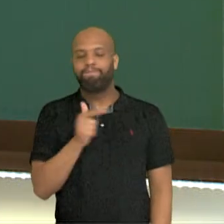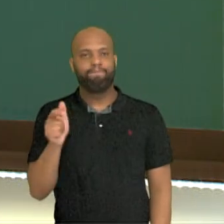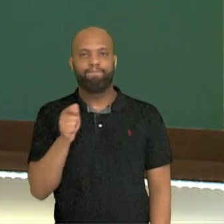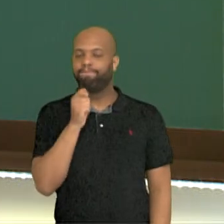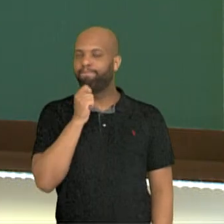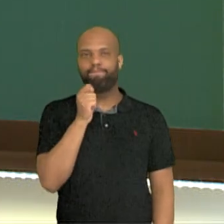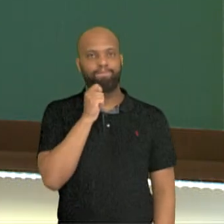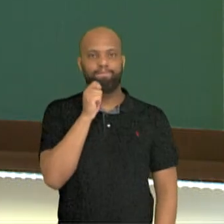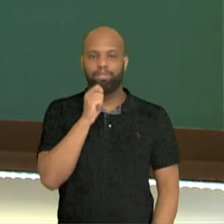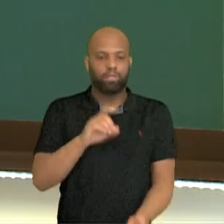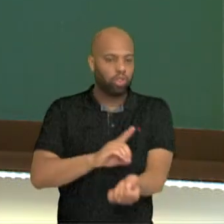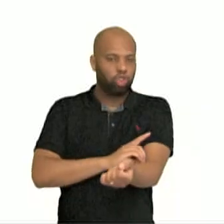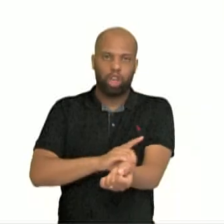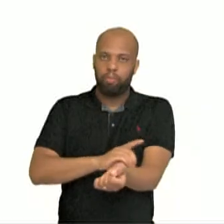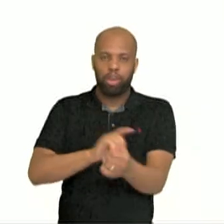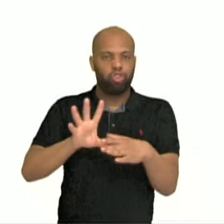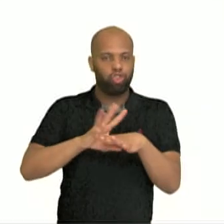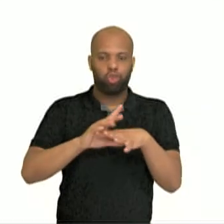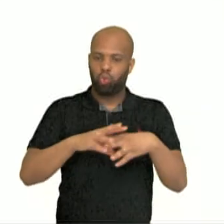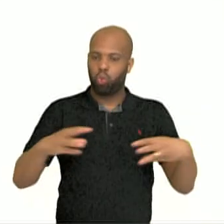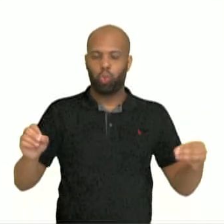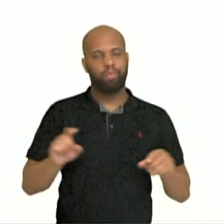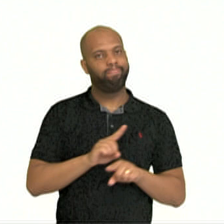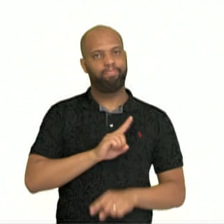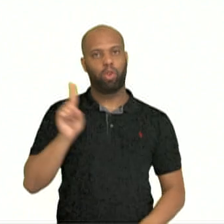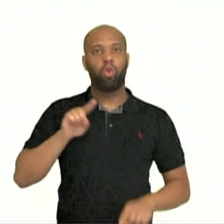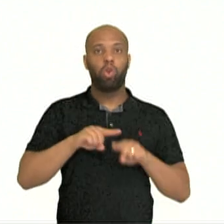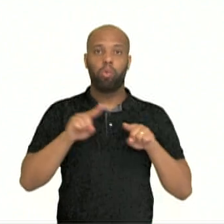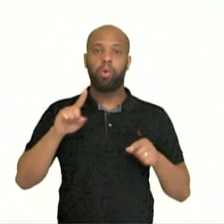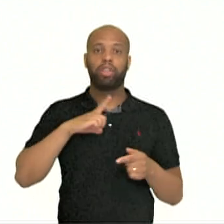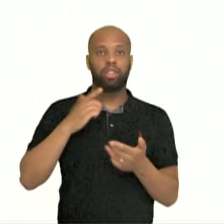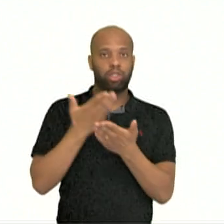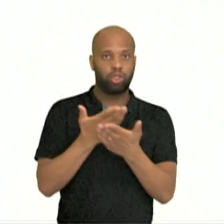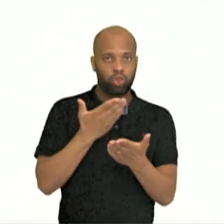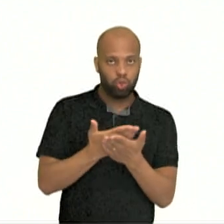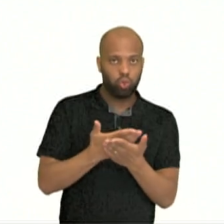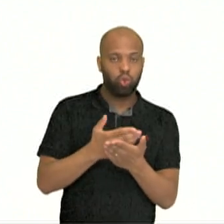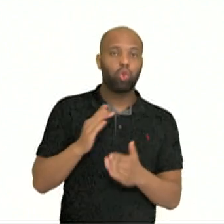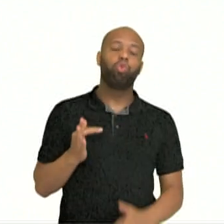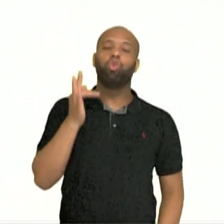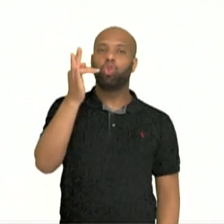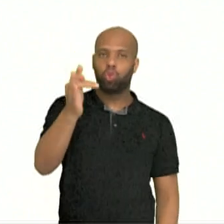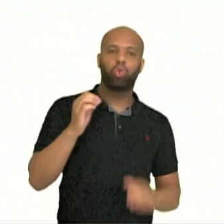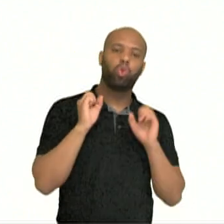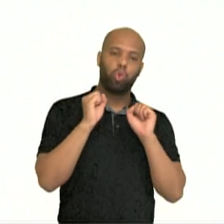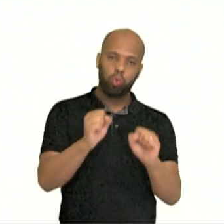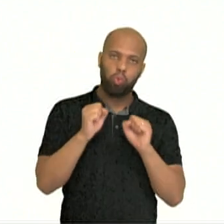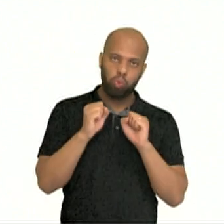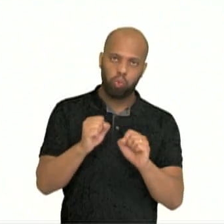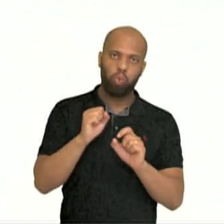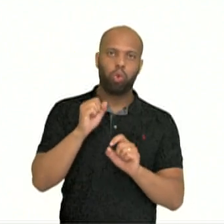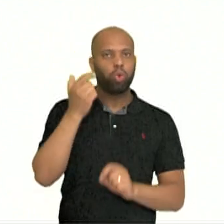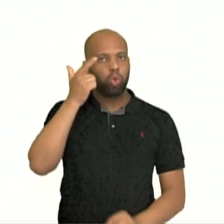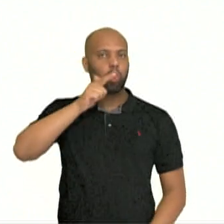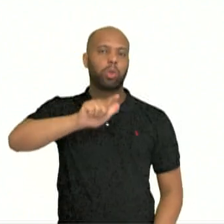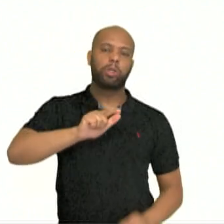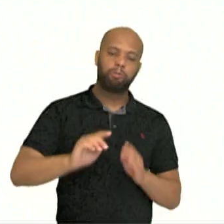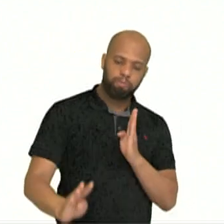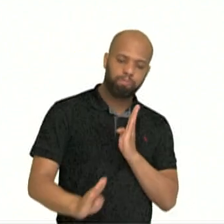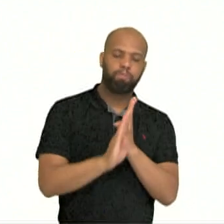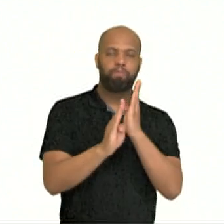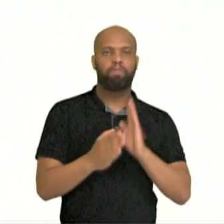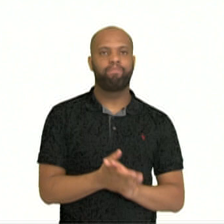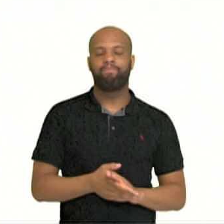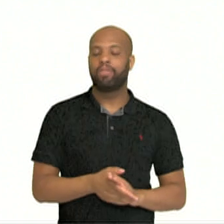não há cura para o diabetes. Porém, estão sendo realizados estudos que no futuro possam encontrá-la.